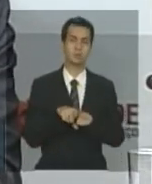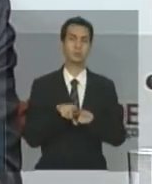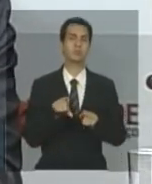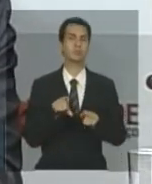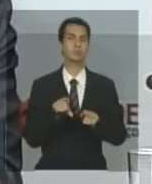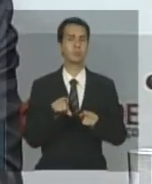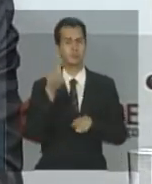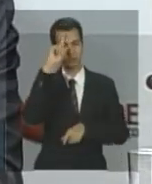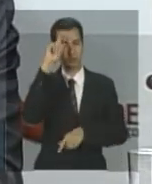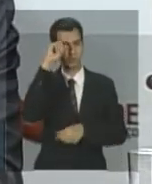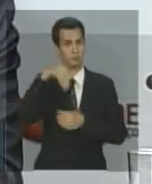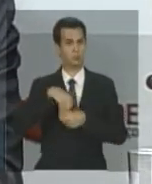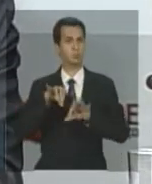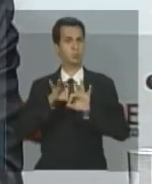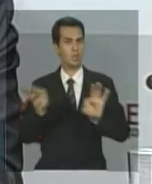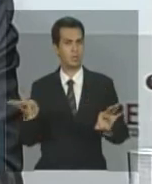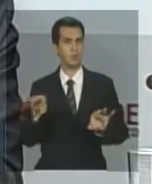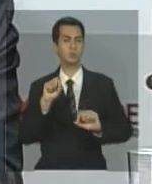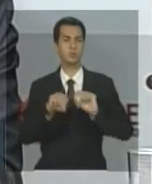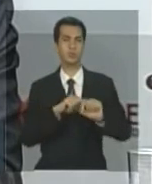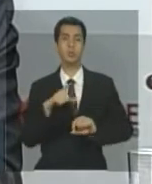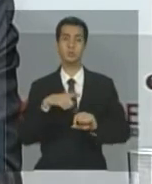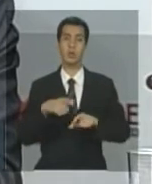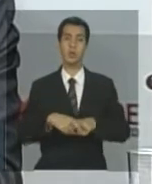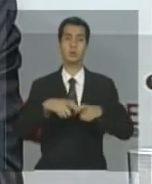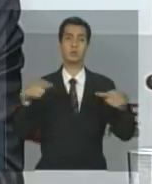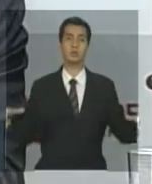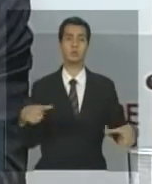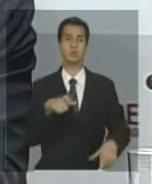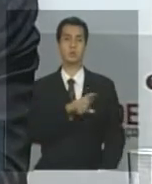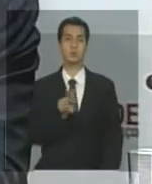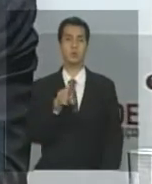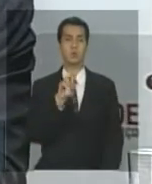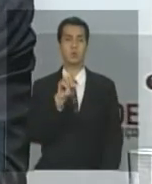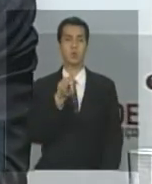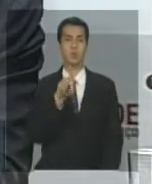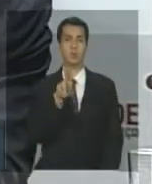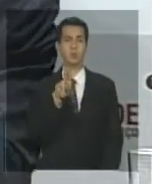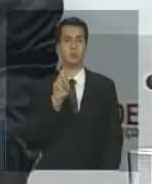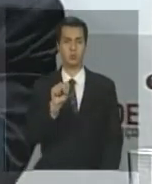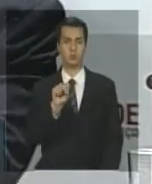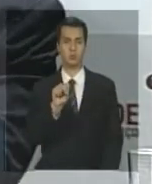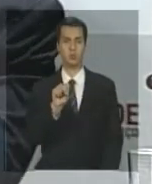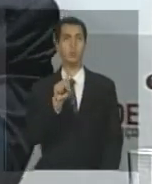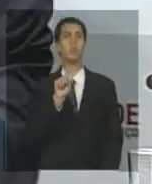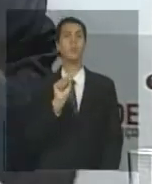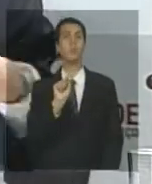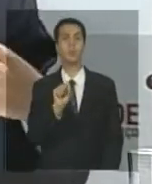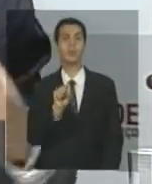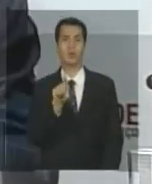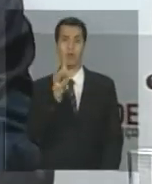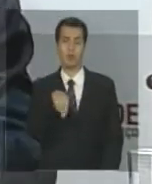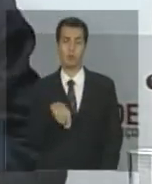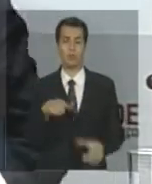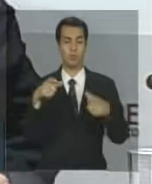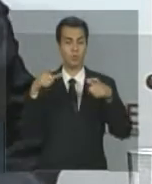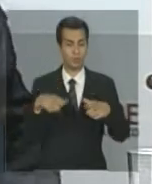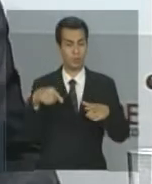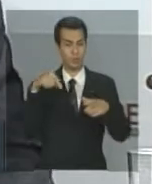é a estratégia da ampliação das OPOs, que são, nós chamamos de organismos procuradores de órgãos, né? Quer dizer, a